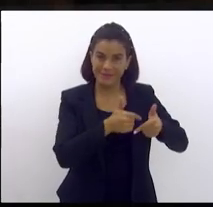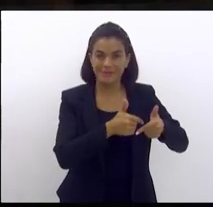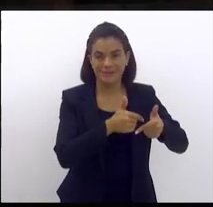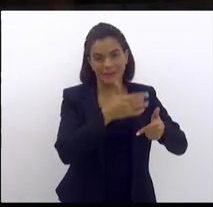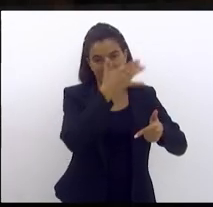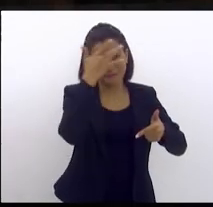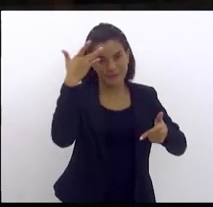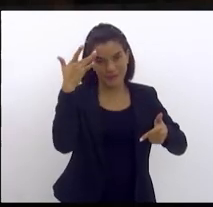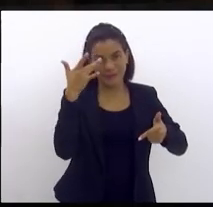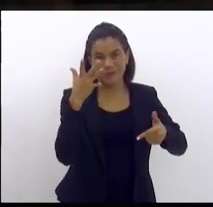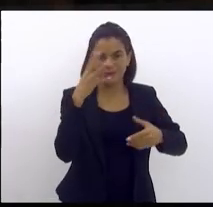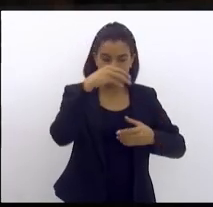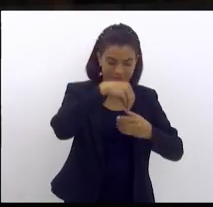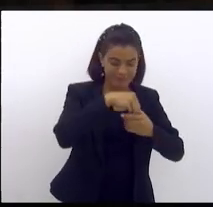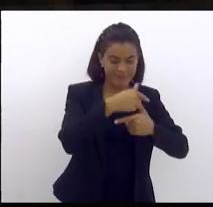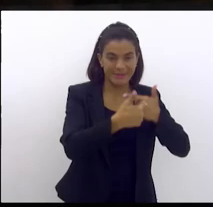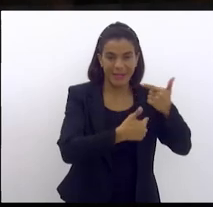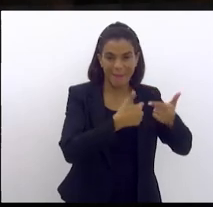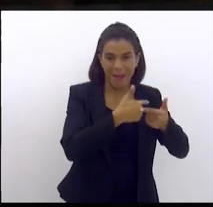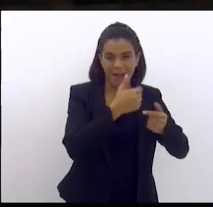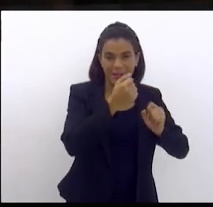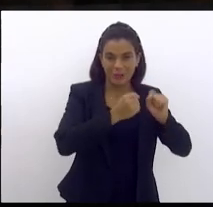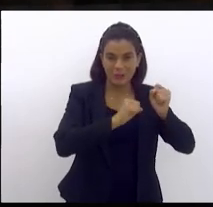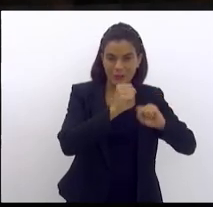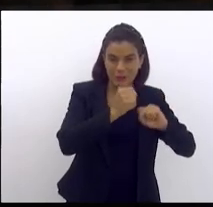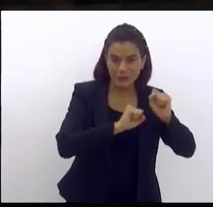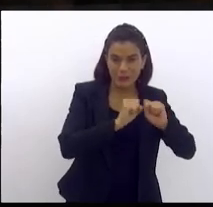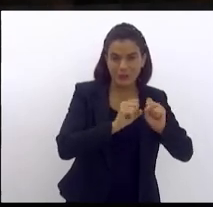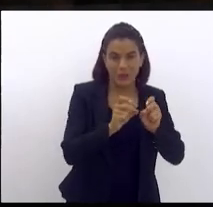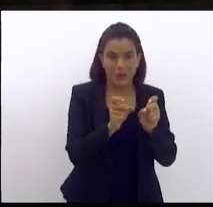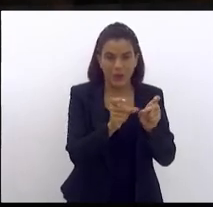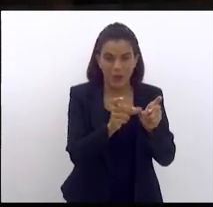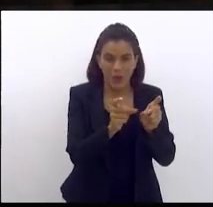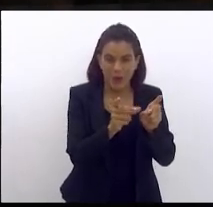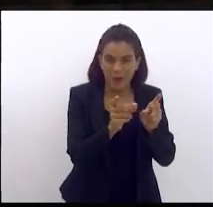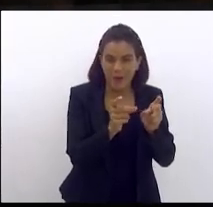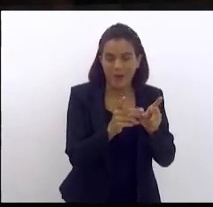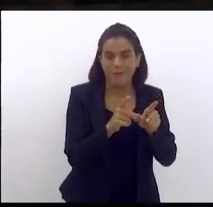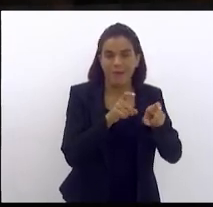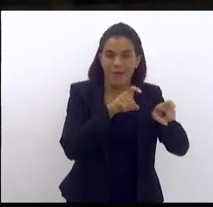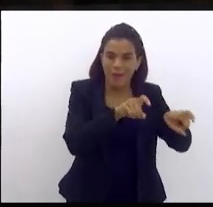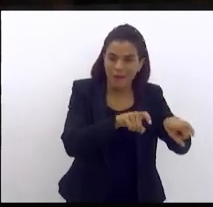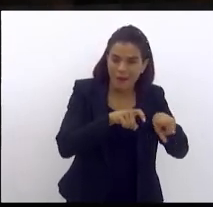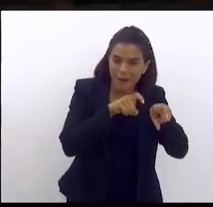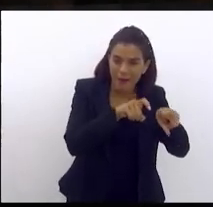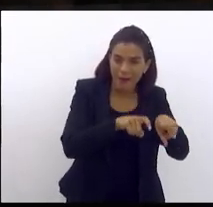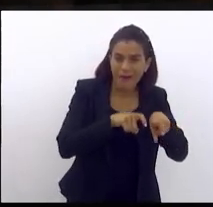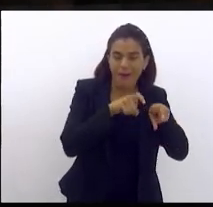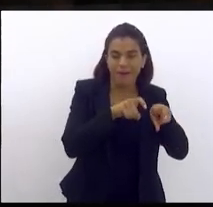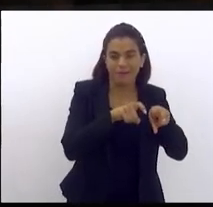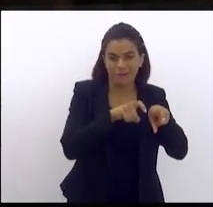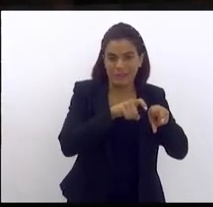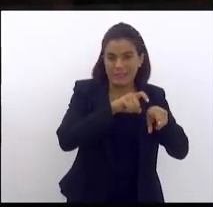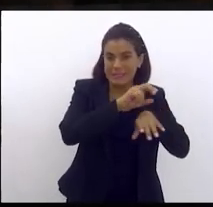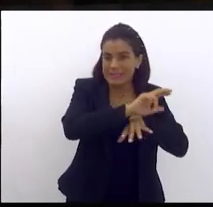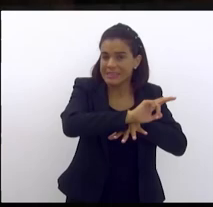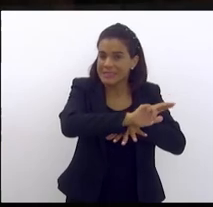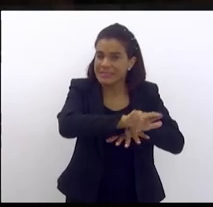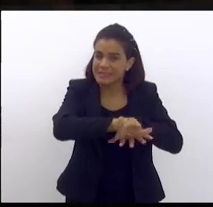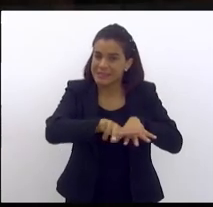seja a produção industrial quer seja o comércio quer seja O agronegócio né os diversos